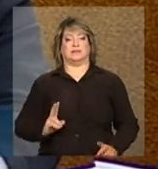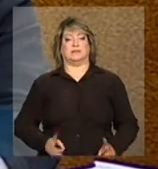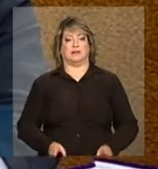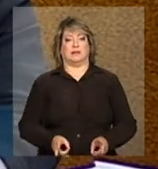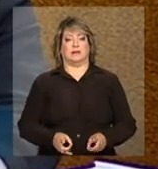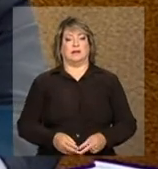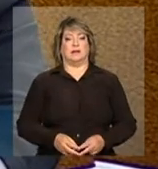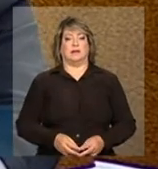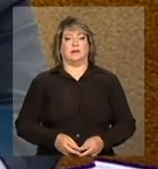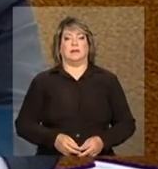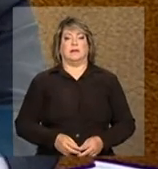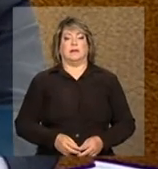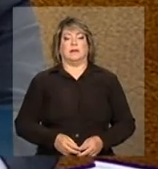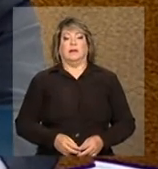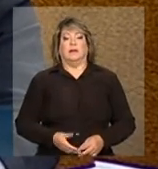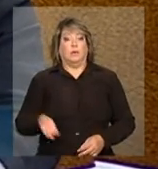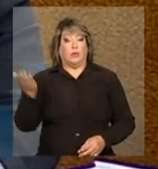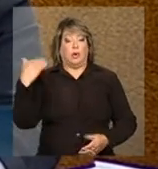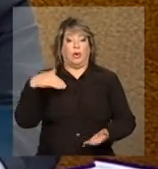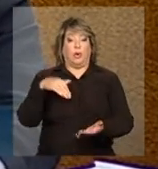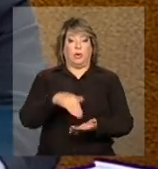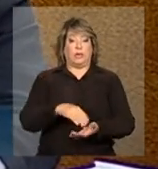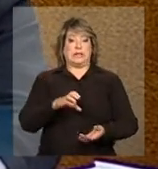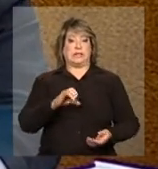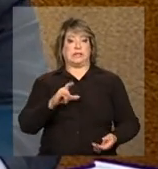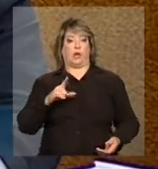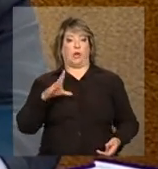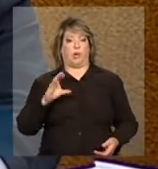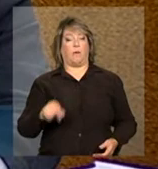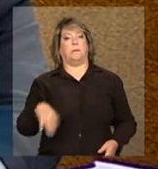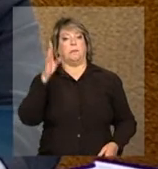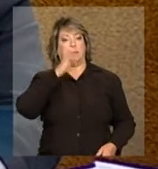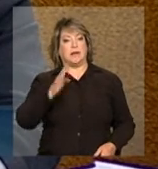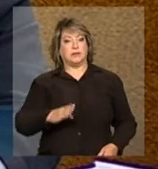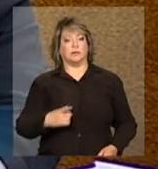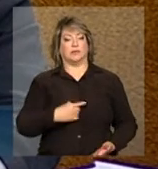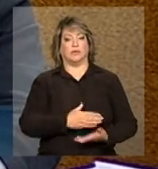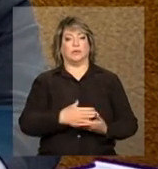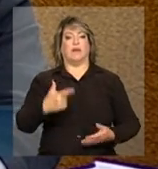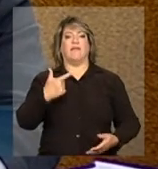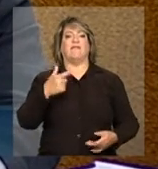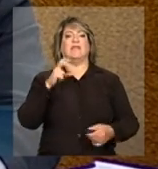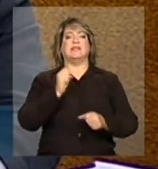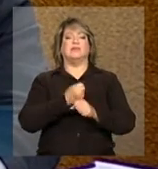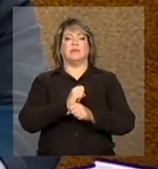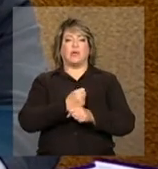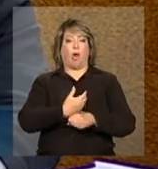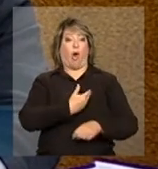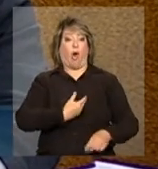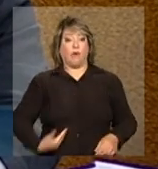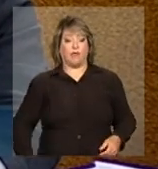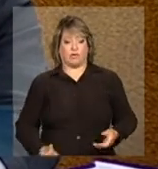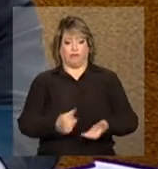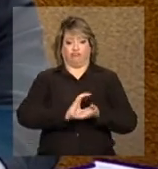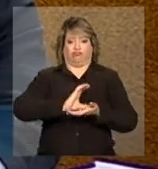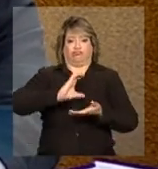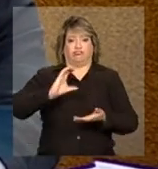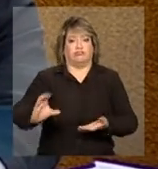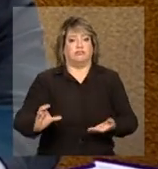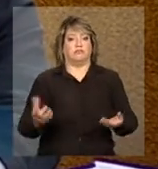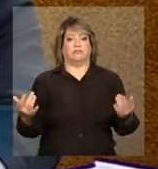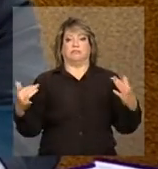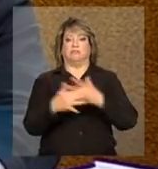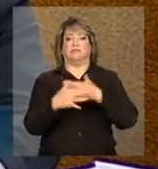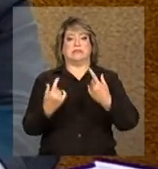que no último ciclo, o Brasil passou cerca de 25 anos sem que o governo federal investisse pesado em